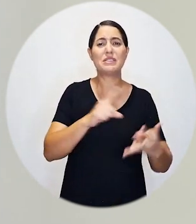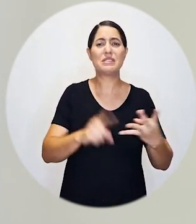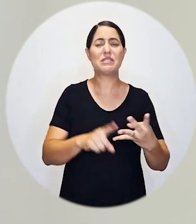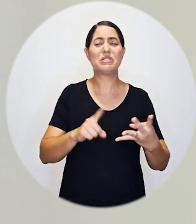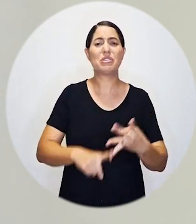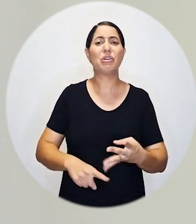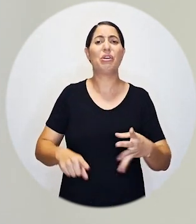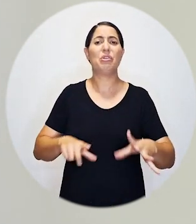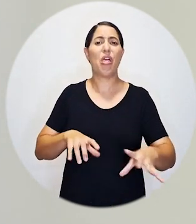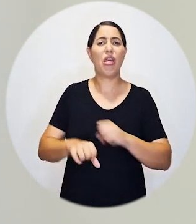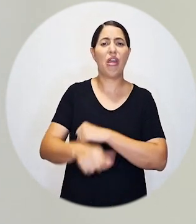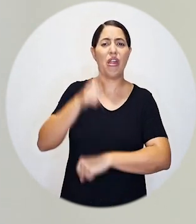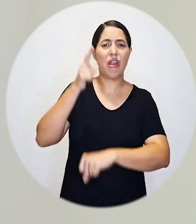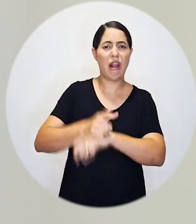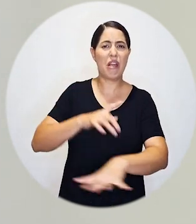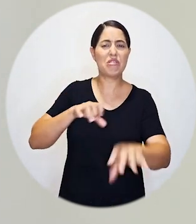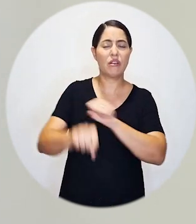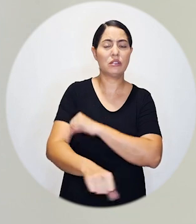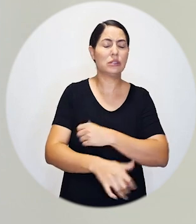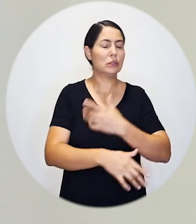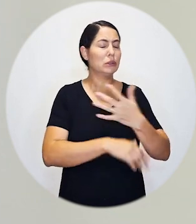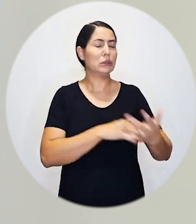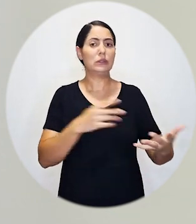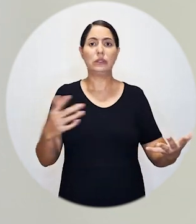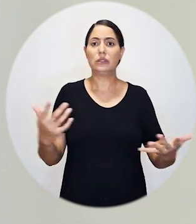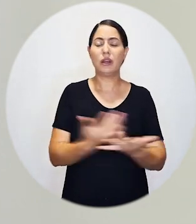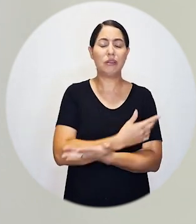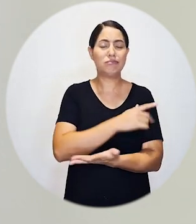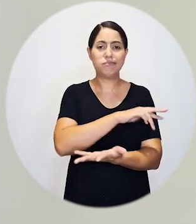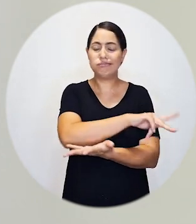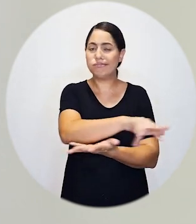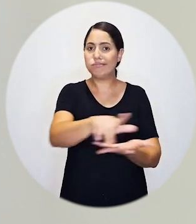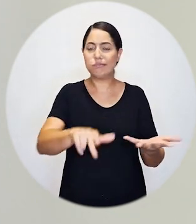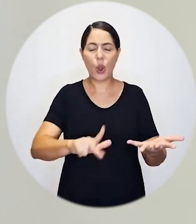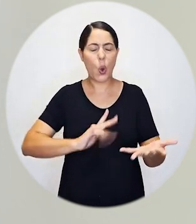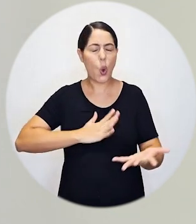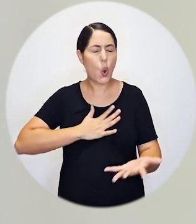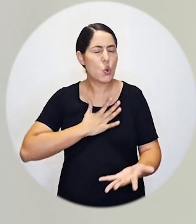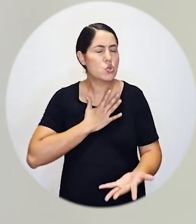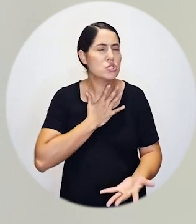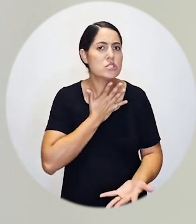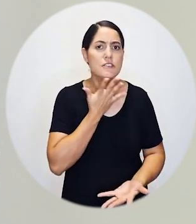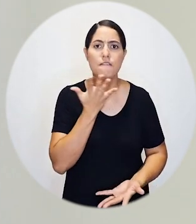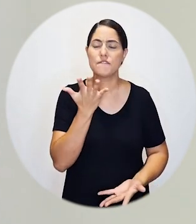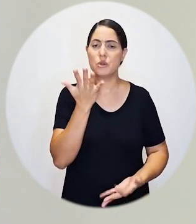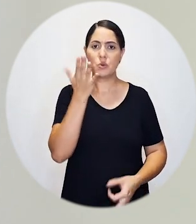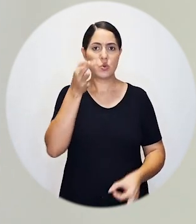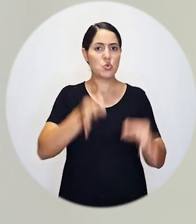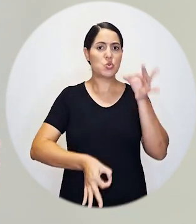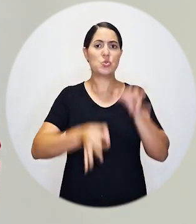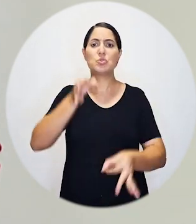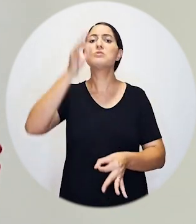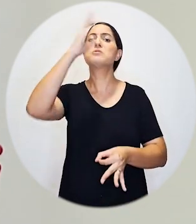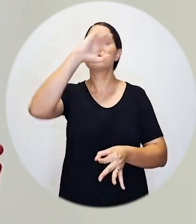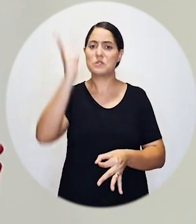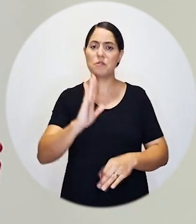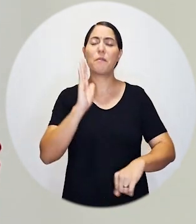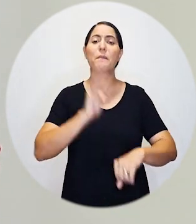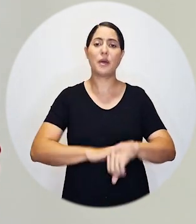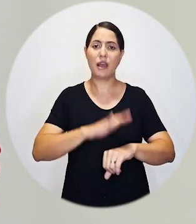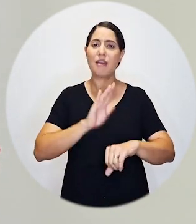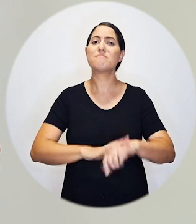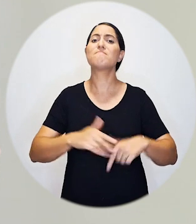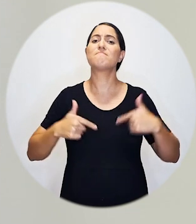o homicídio, o latrocínio. São situações horríveis que nos mostram que a justiça